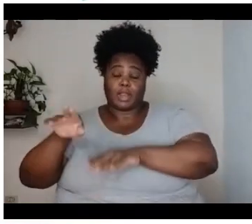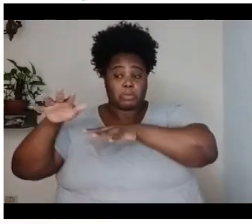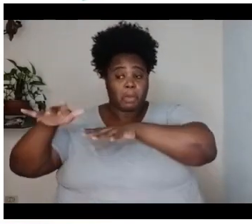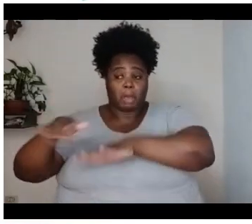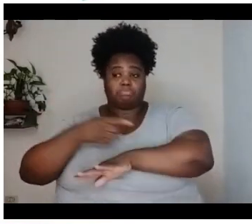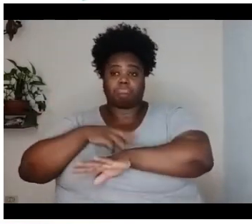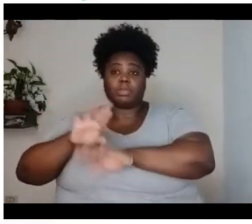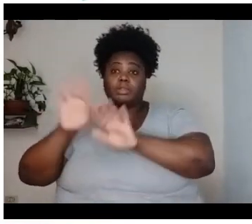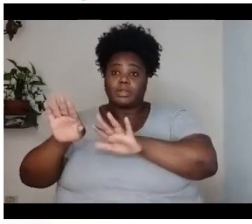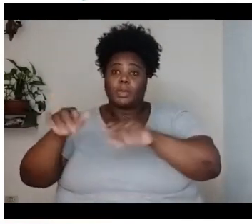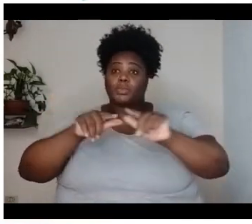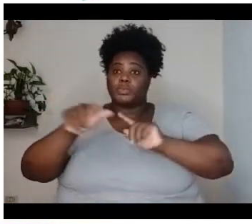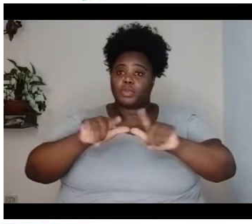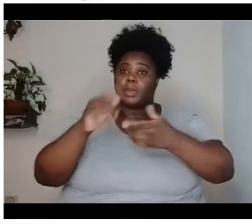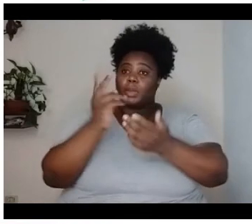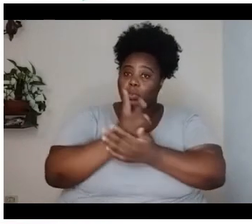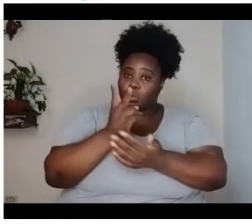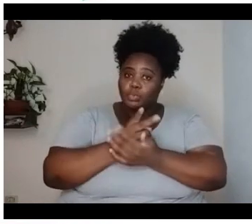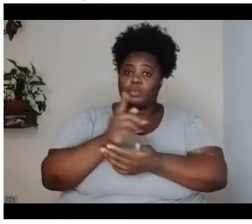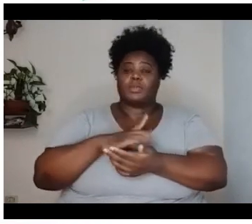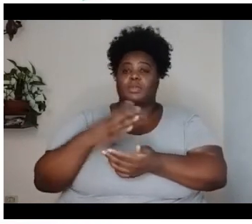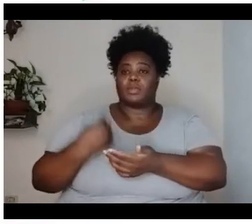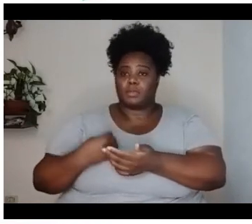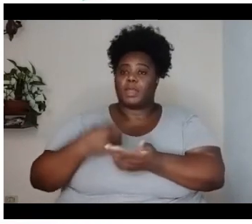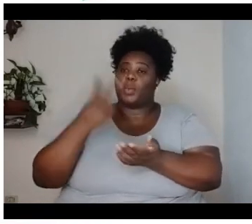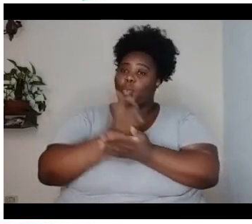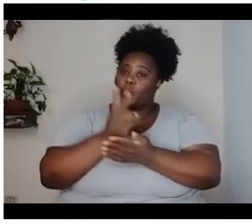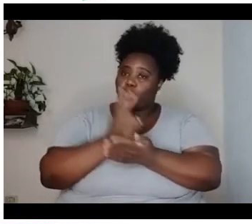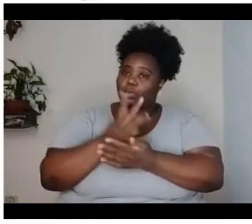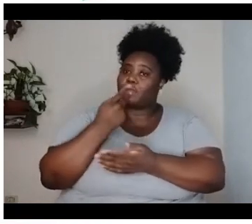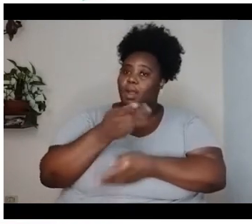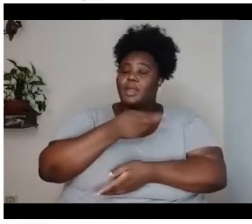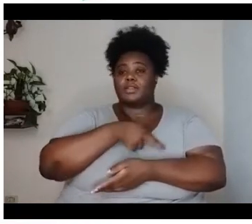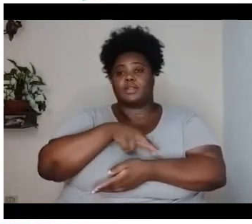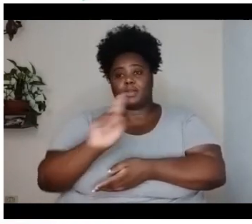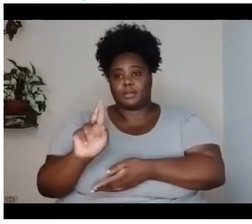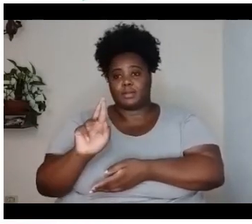o trabalho continua existindo, eu continuei falando sobre religião, tá? Eu